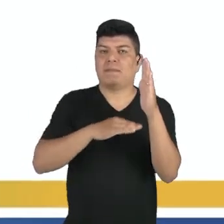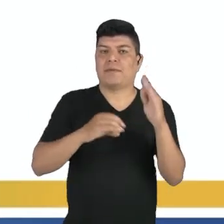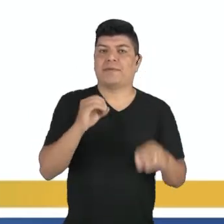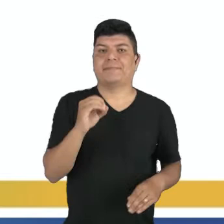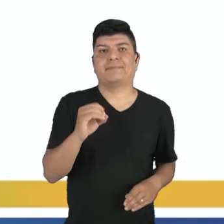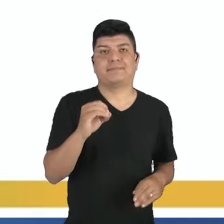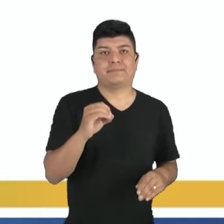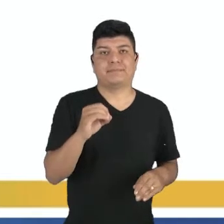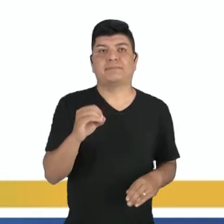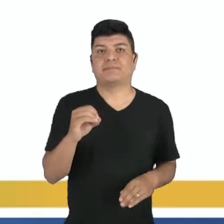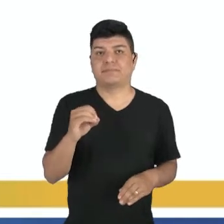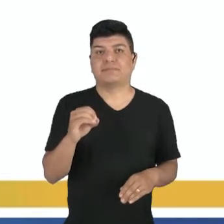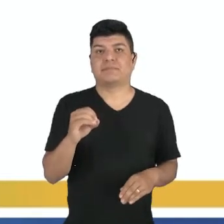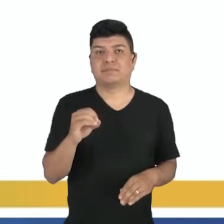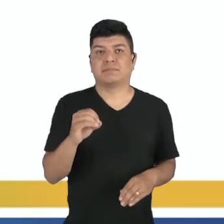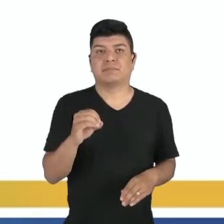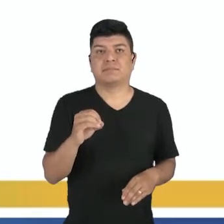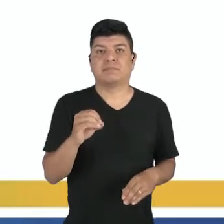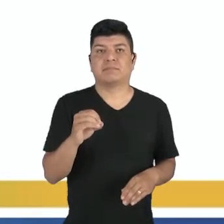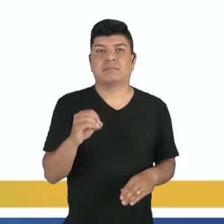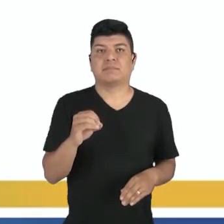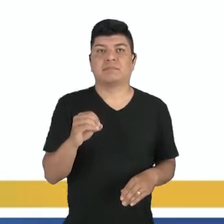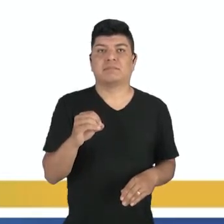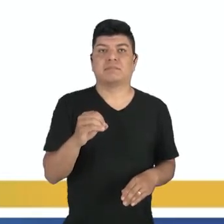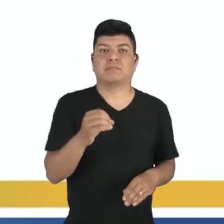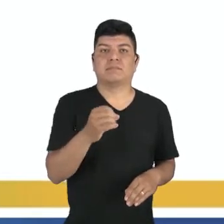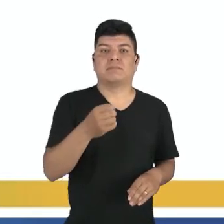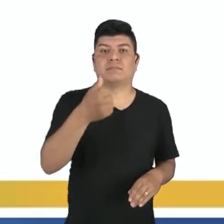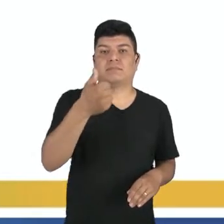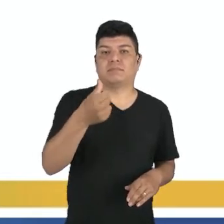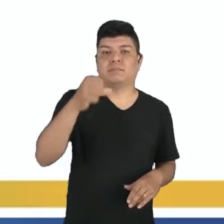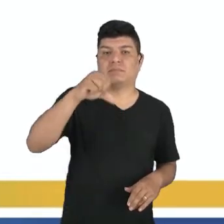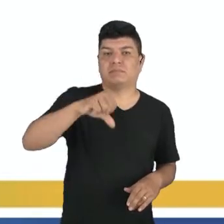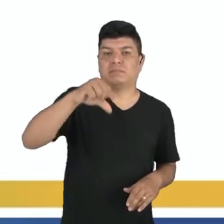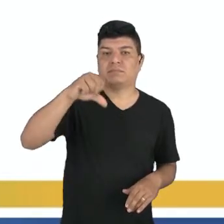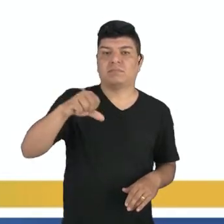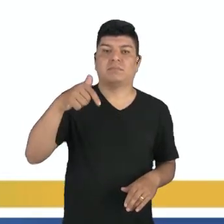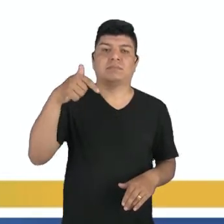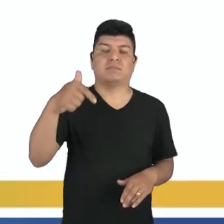zero então 1997 na faixa de 0 e